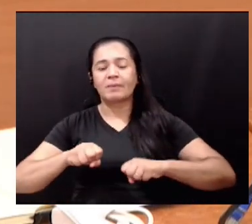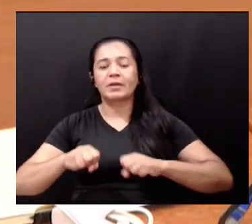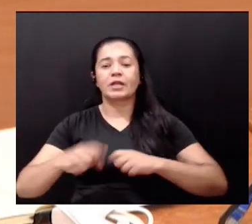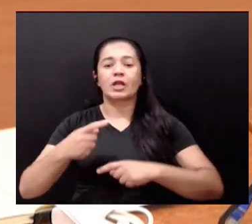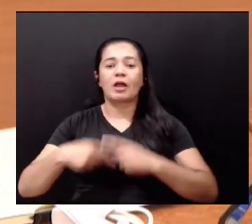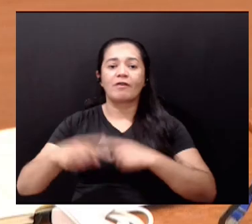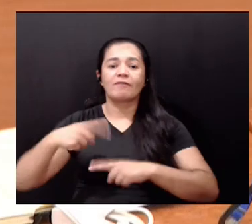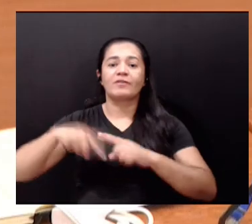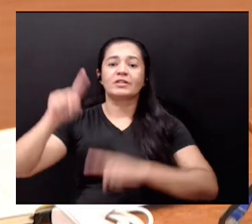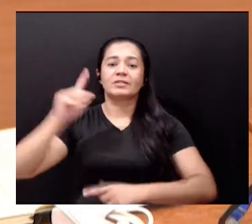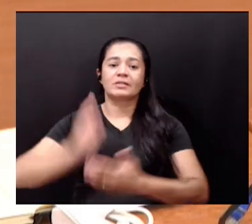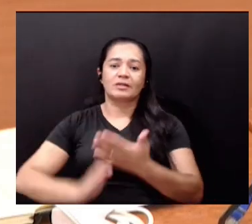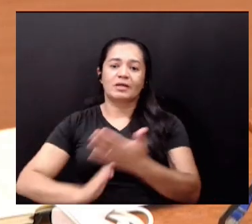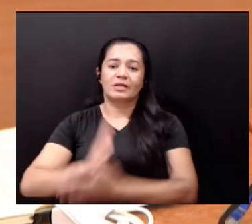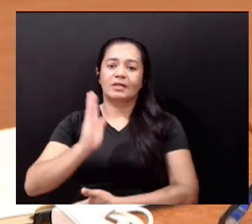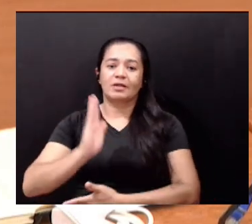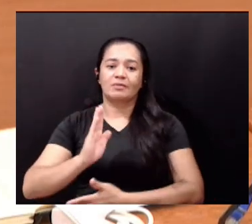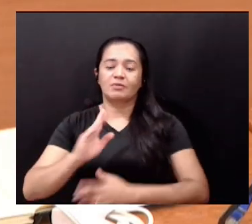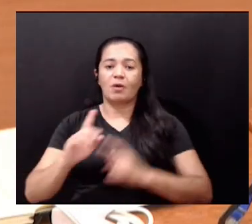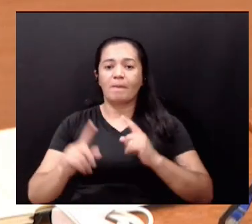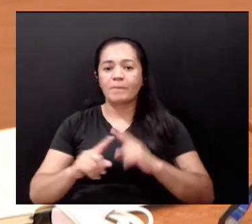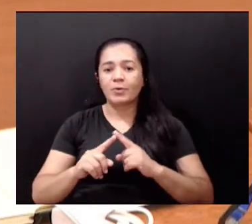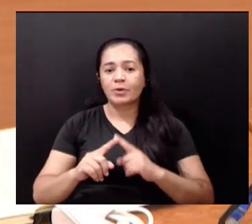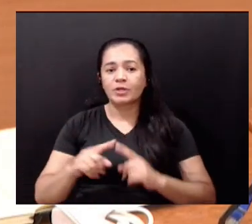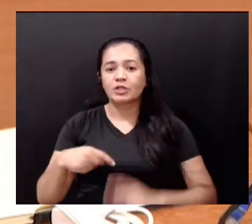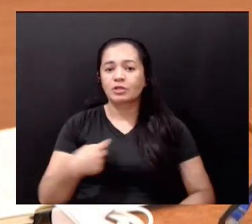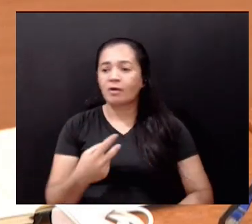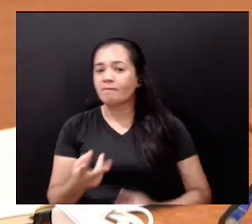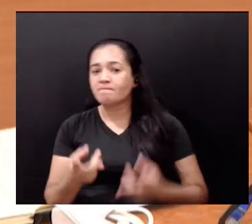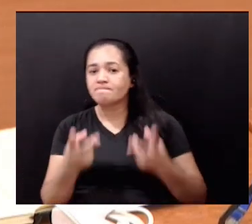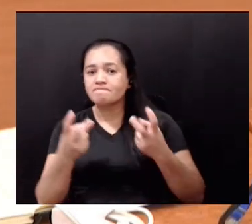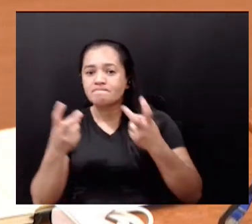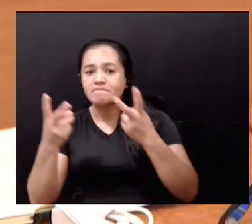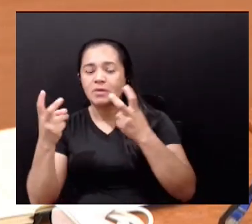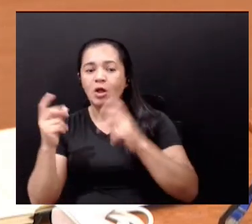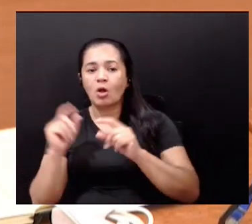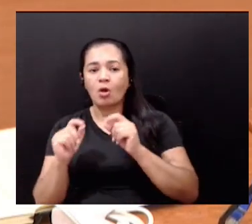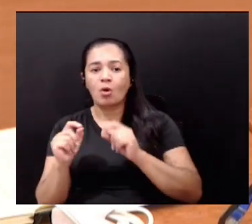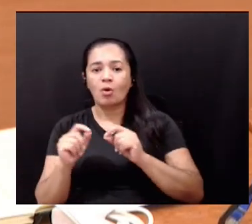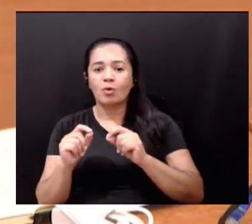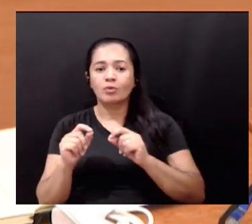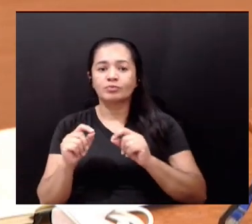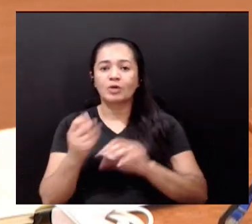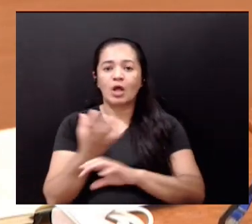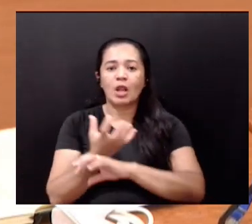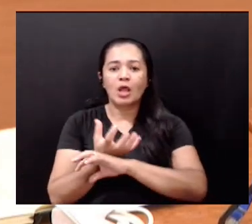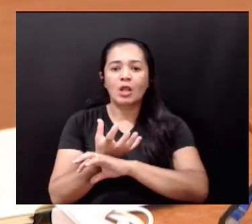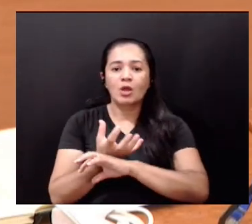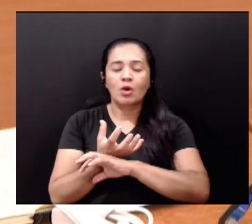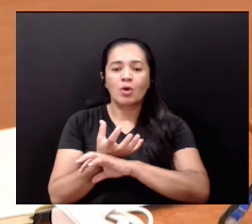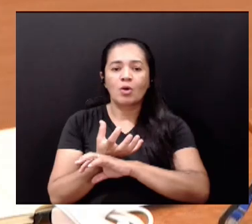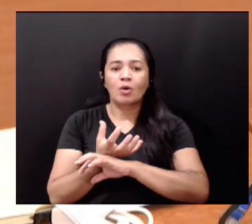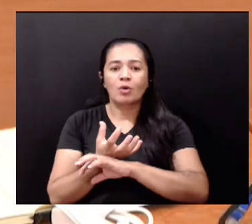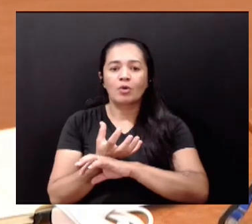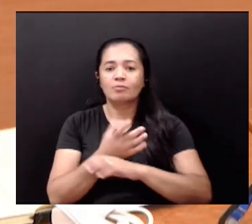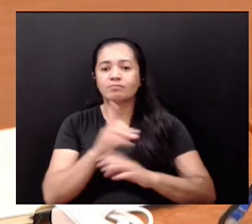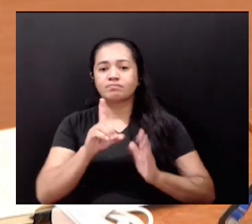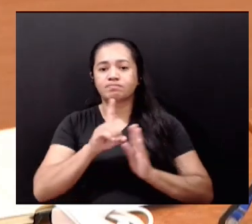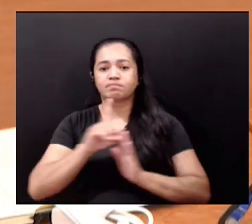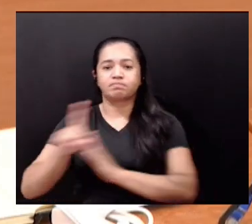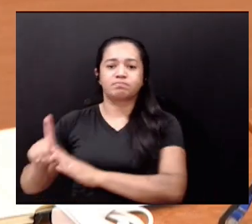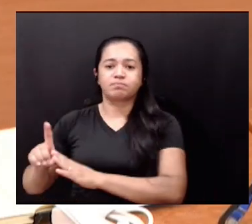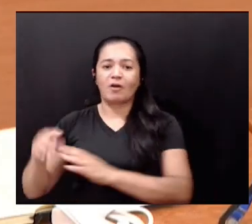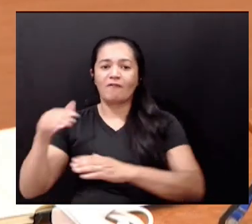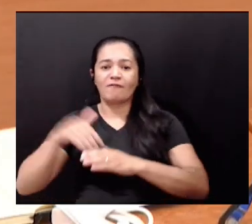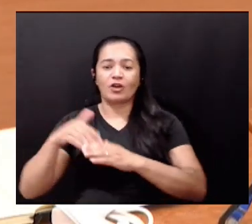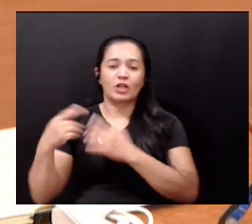nós temos visto a repressão no Congresso Nacional, que a extrema-direita vota contra tudo que é pauta dos interesses